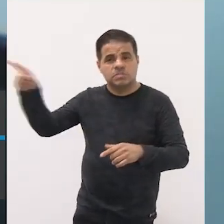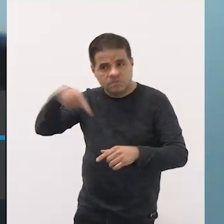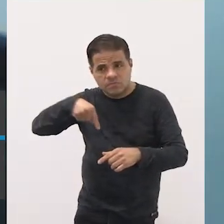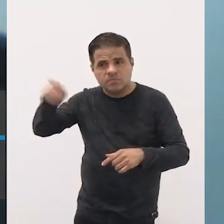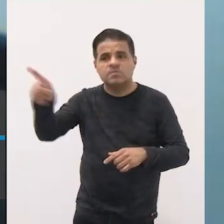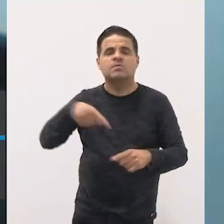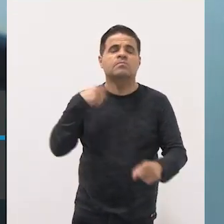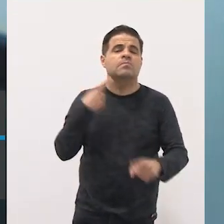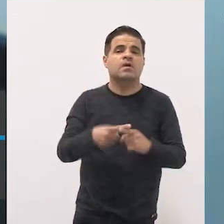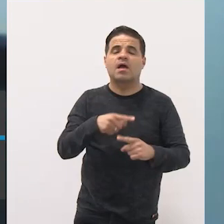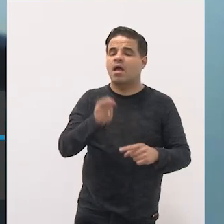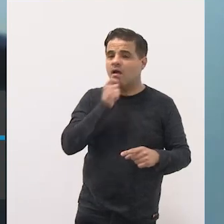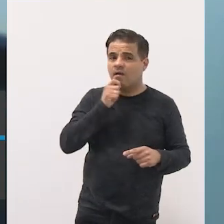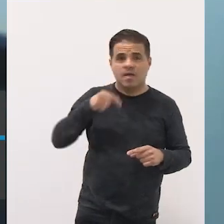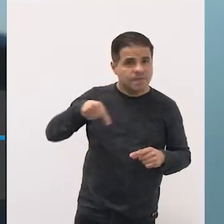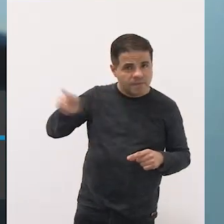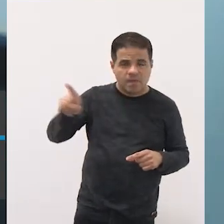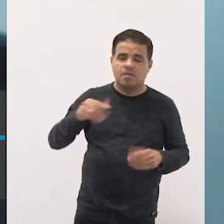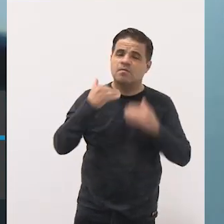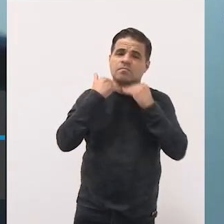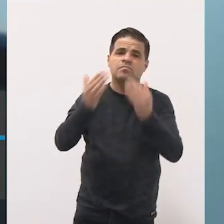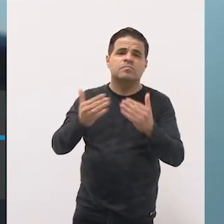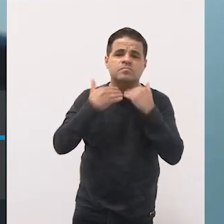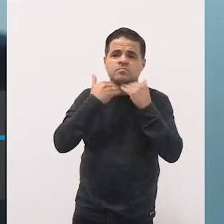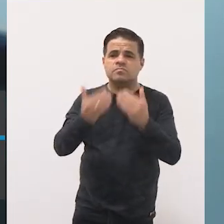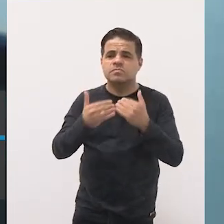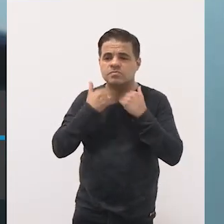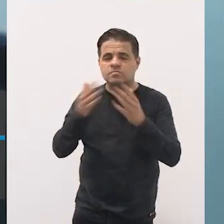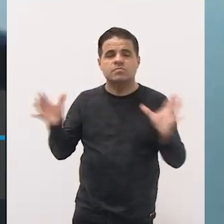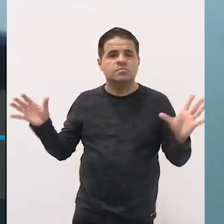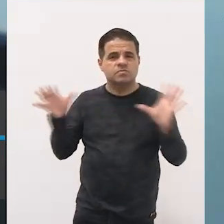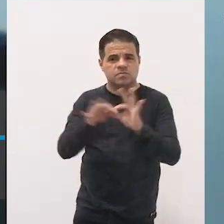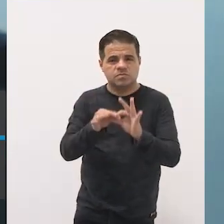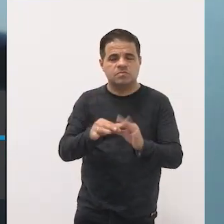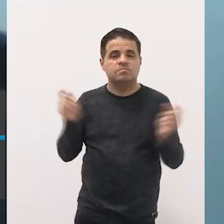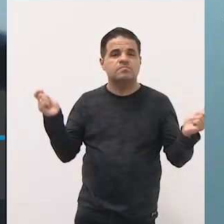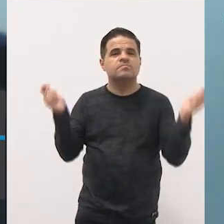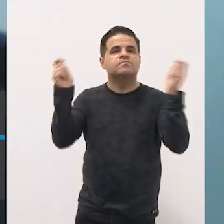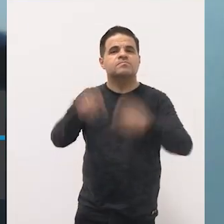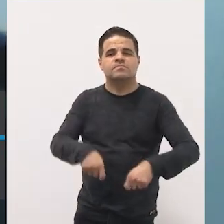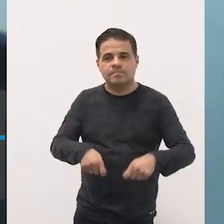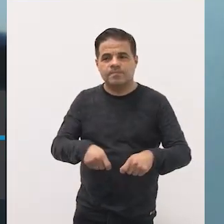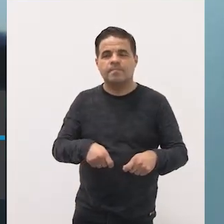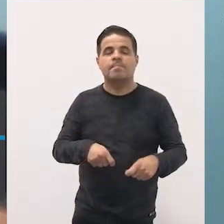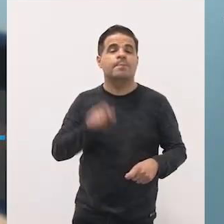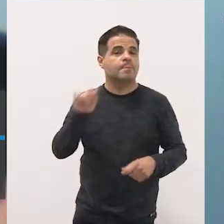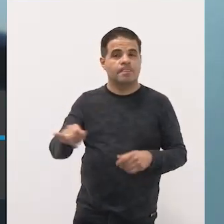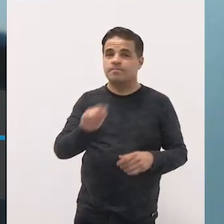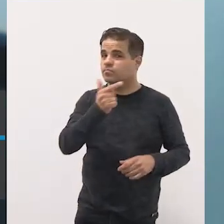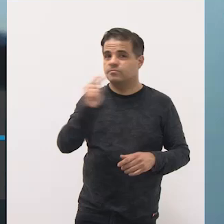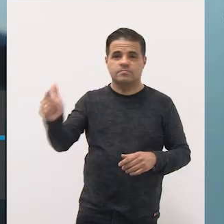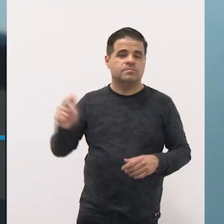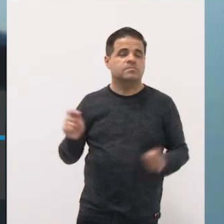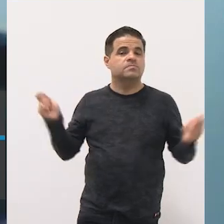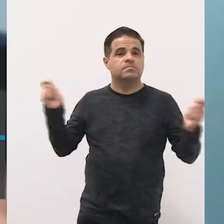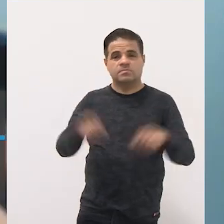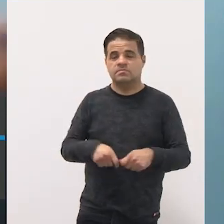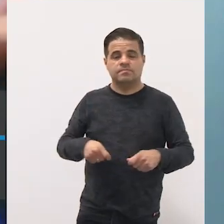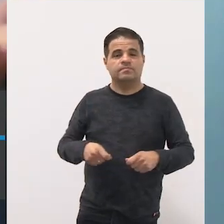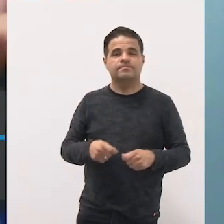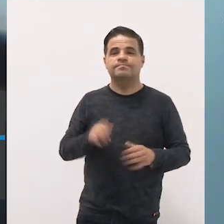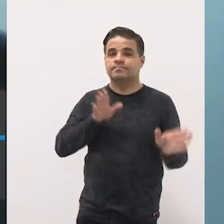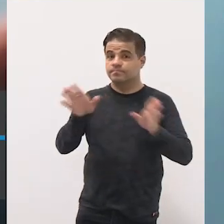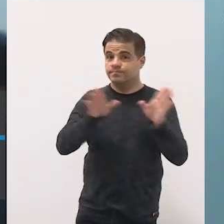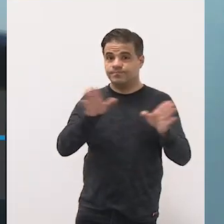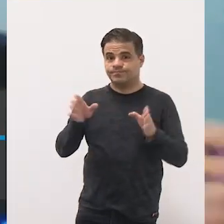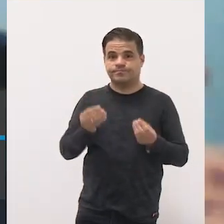porque sem ir, não adianta você criar possibilidades se não tem essa sensibilidade. Como é